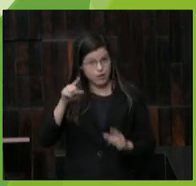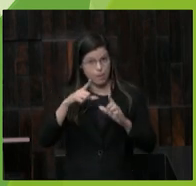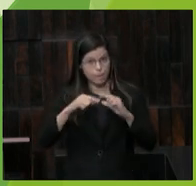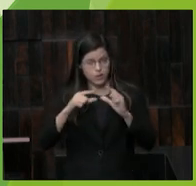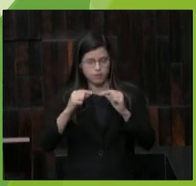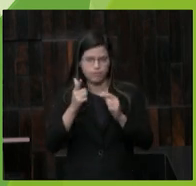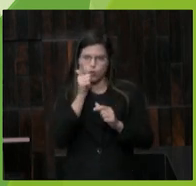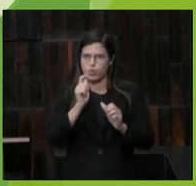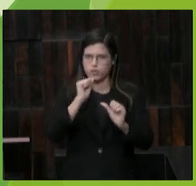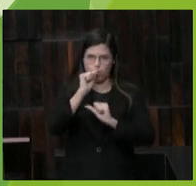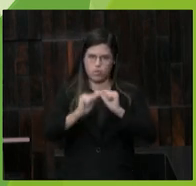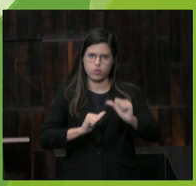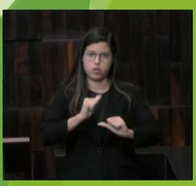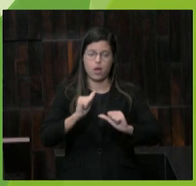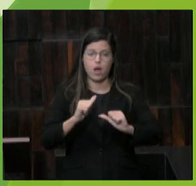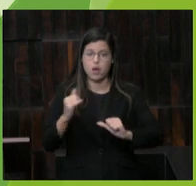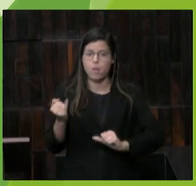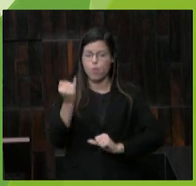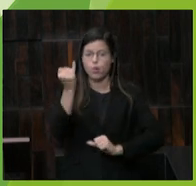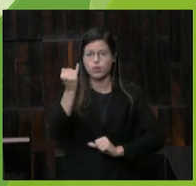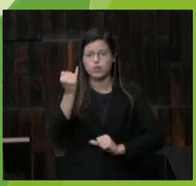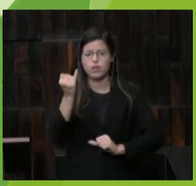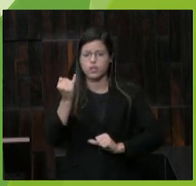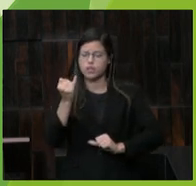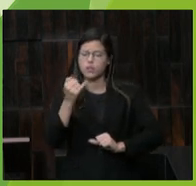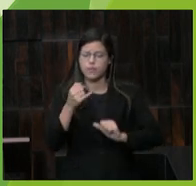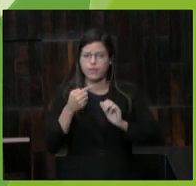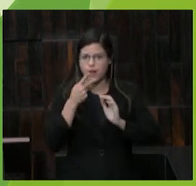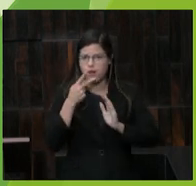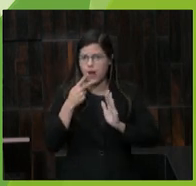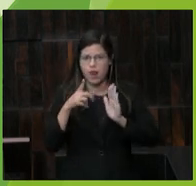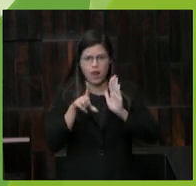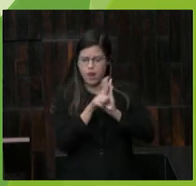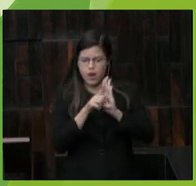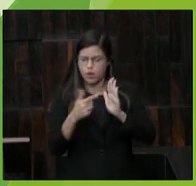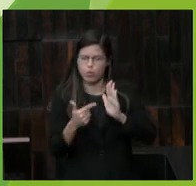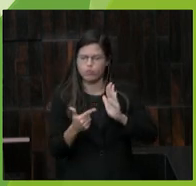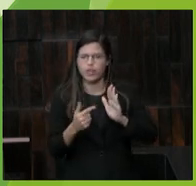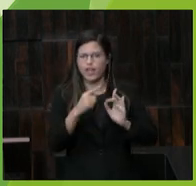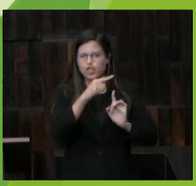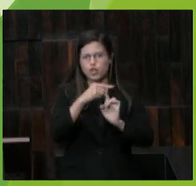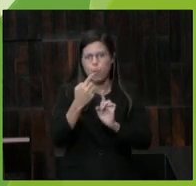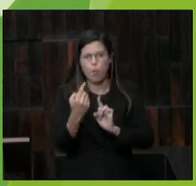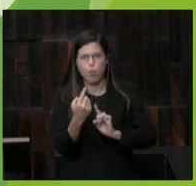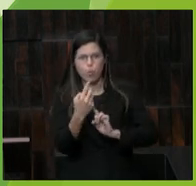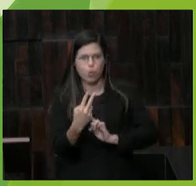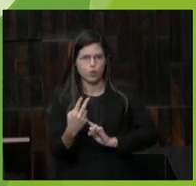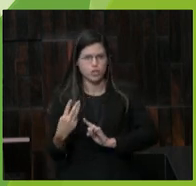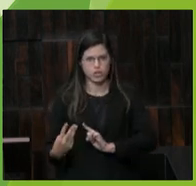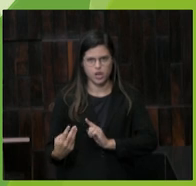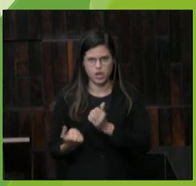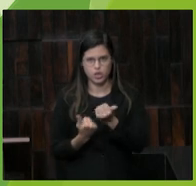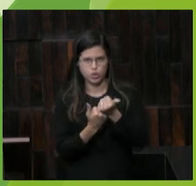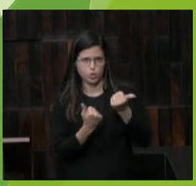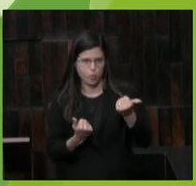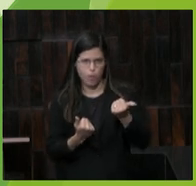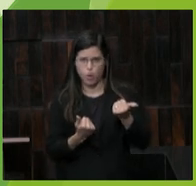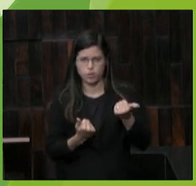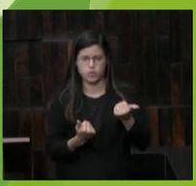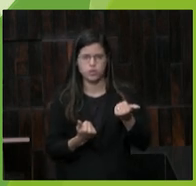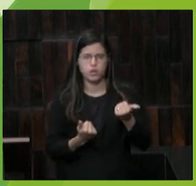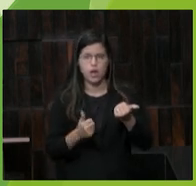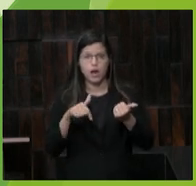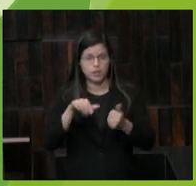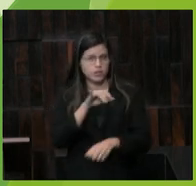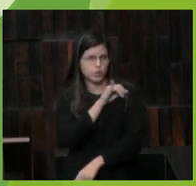a gente ter isso em mente, que não há diferenciação na lei, não fala que é nível 1, nível 2 ou nível 3 de suporte. Então, aí no Rio a gente ainda